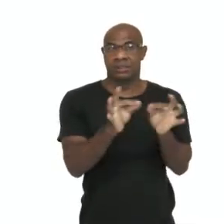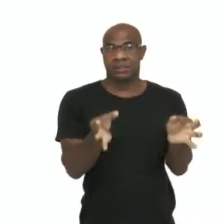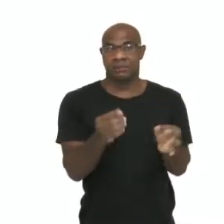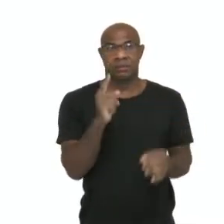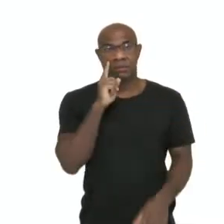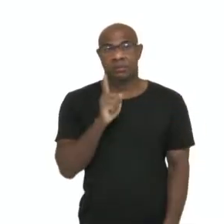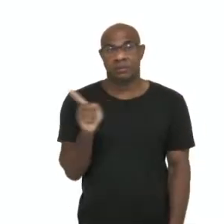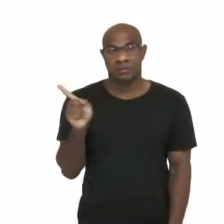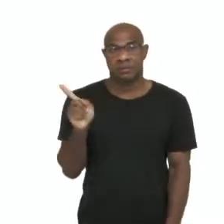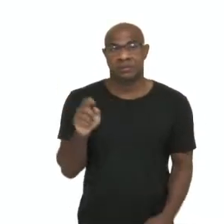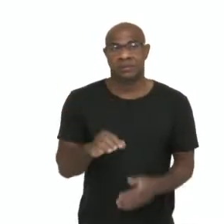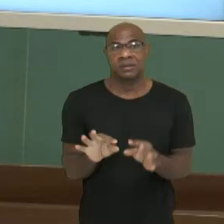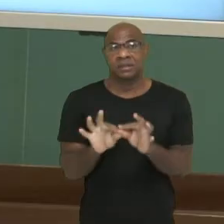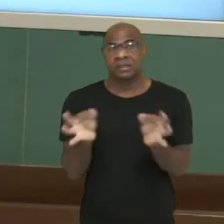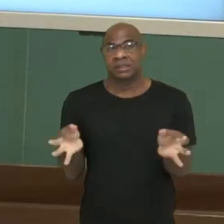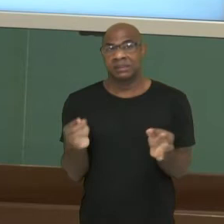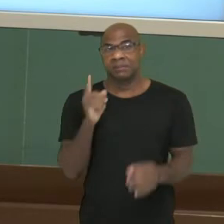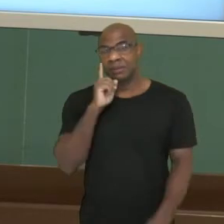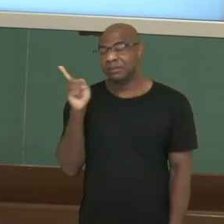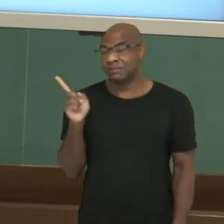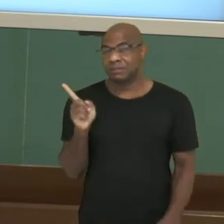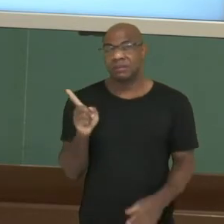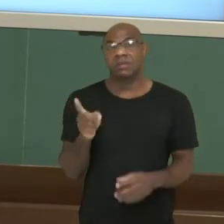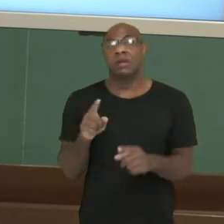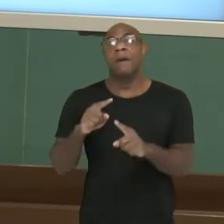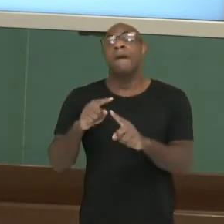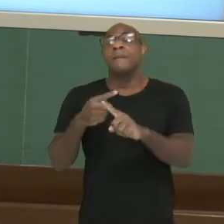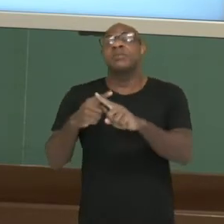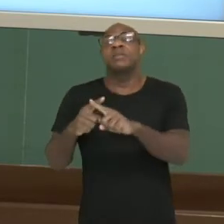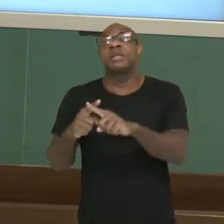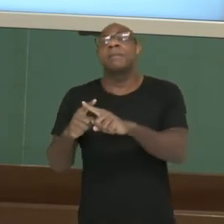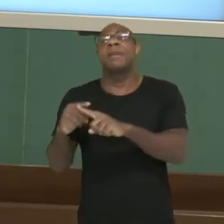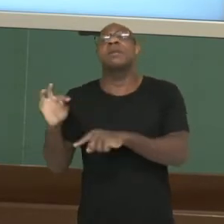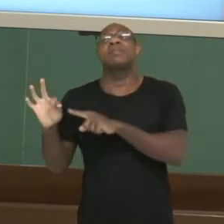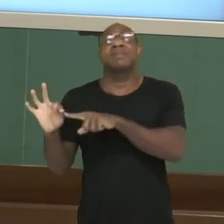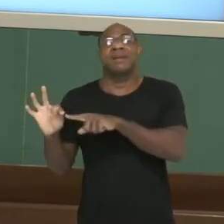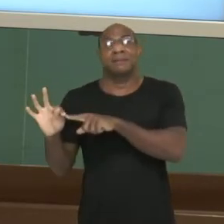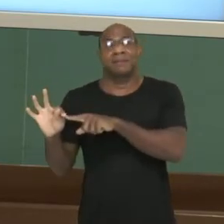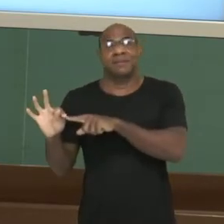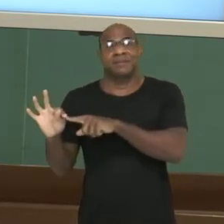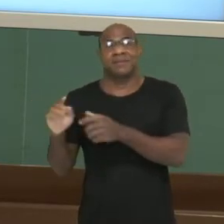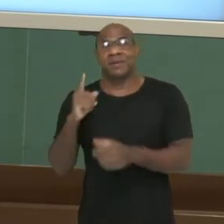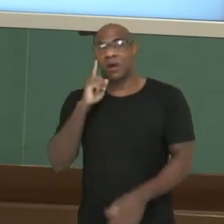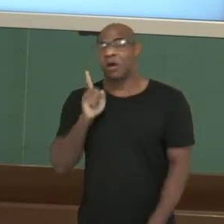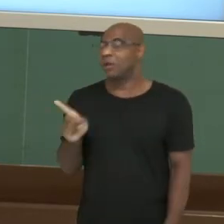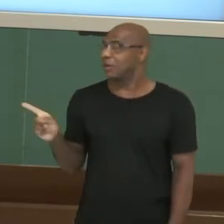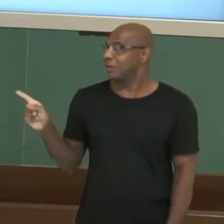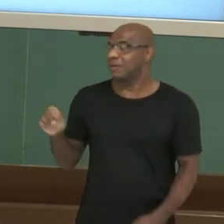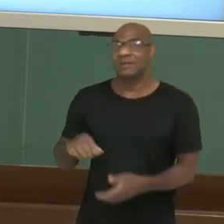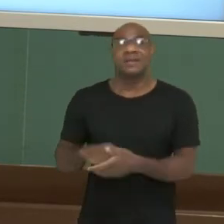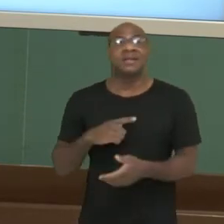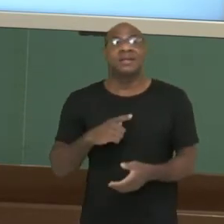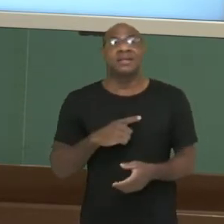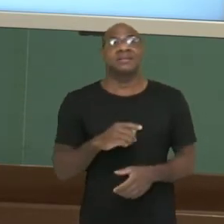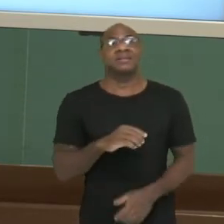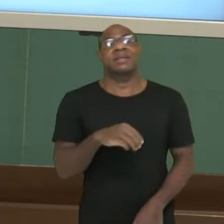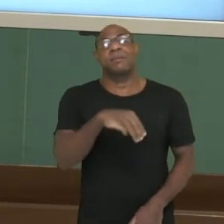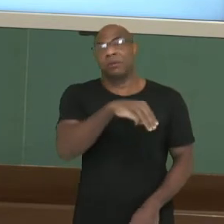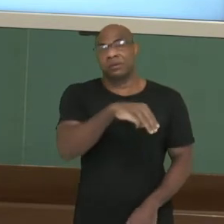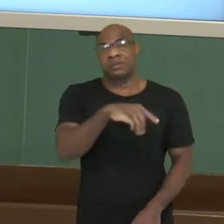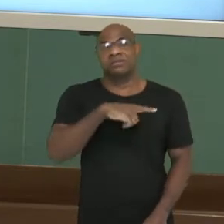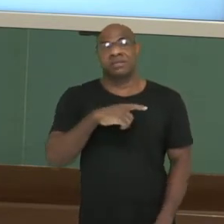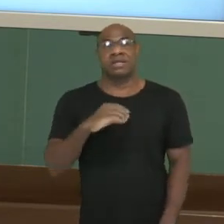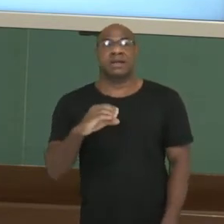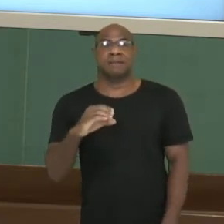só multiplico, ó, pelo tempo. Ok? Então, o montante é 560, tem o capital, 1 mais a